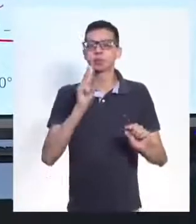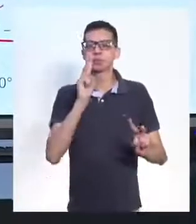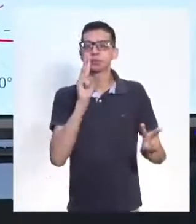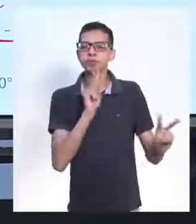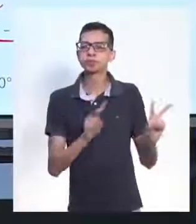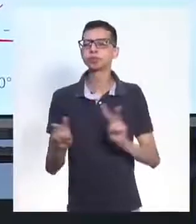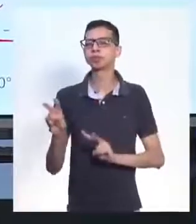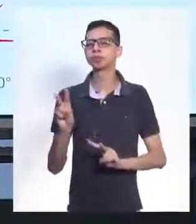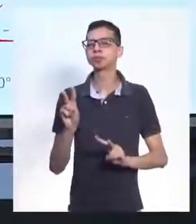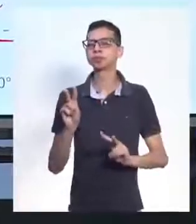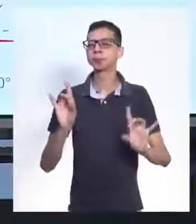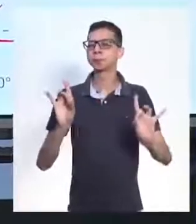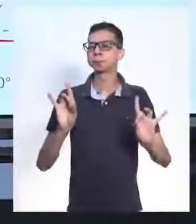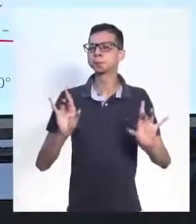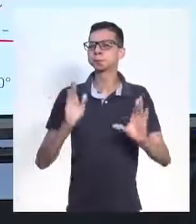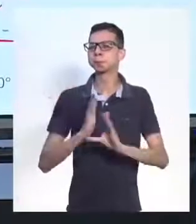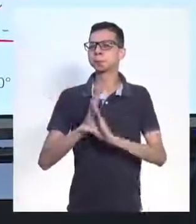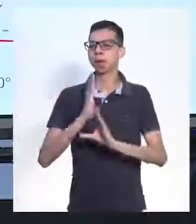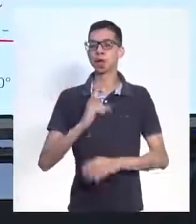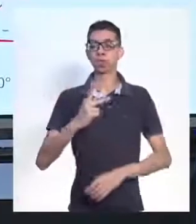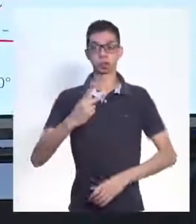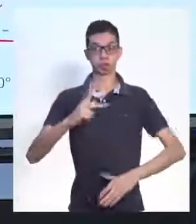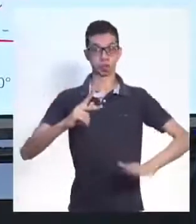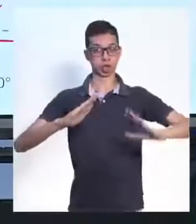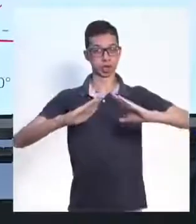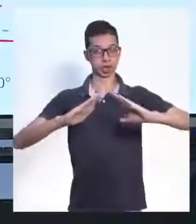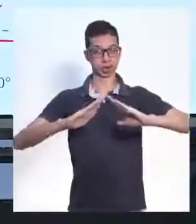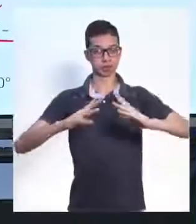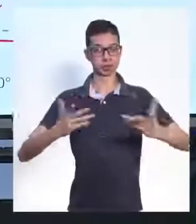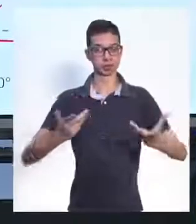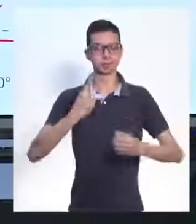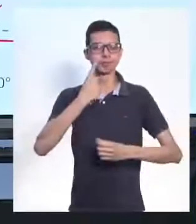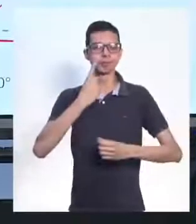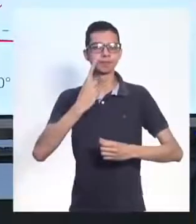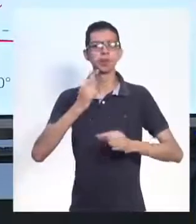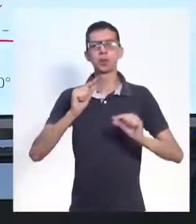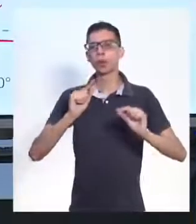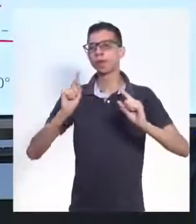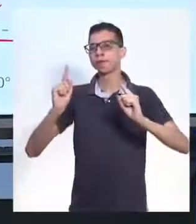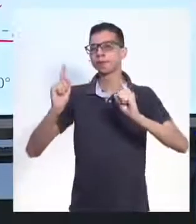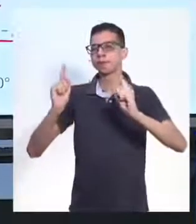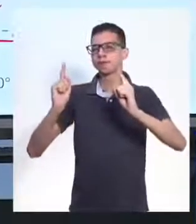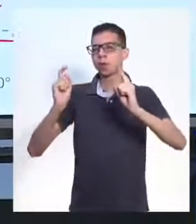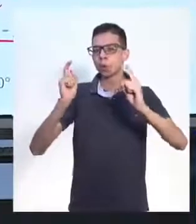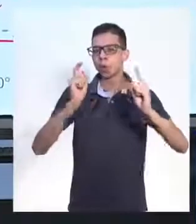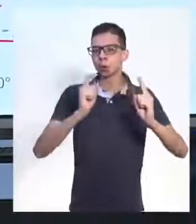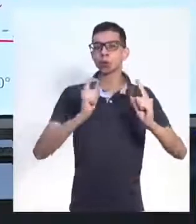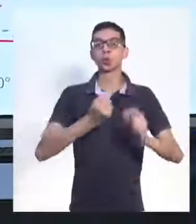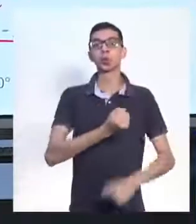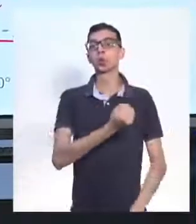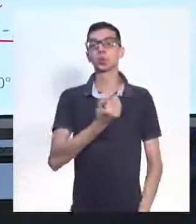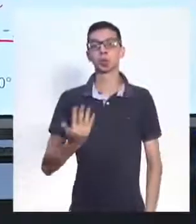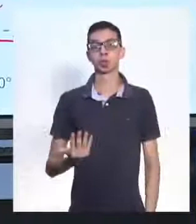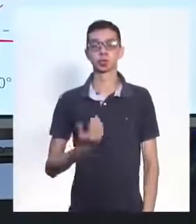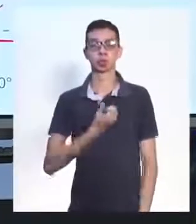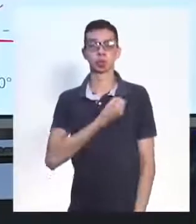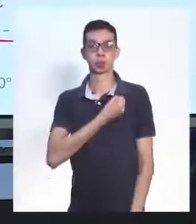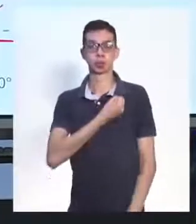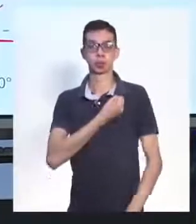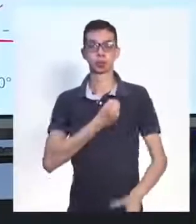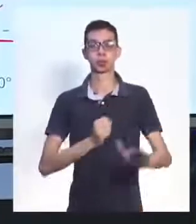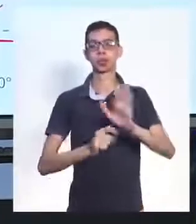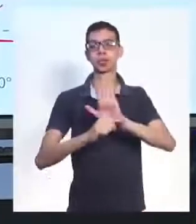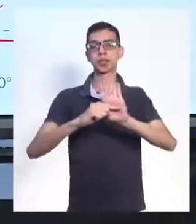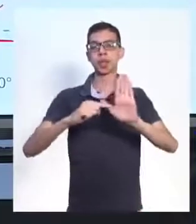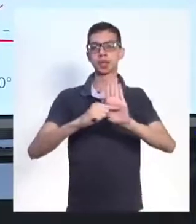vocês identifiquem dentro da casa de vocês ali, fotografem, números negativos. Números positivos é